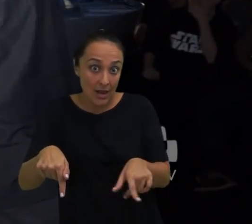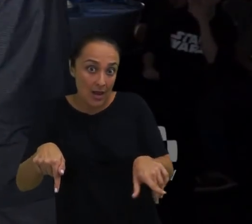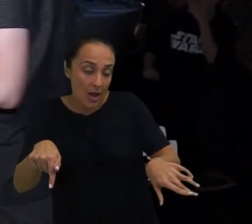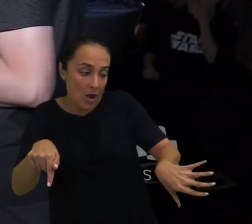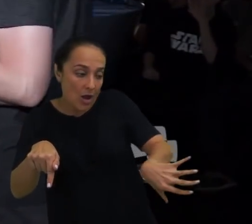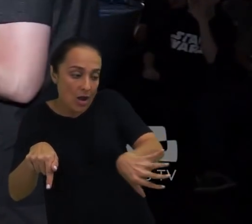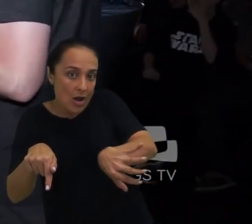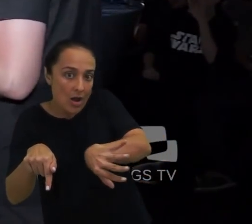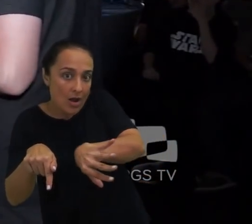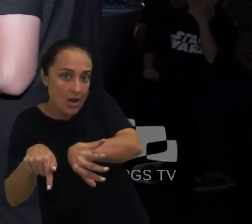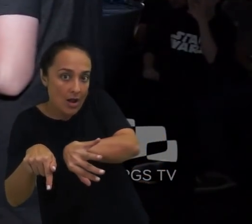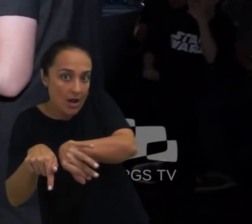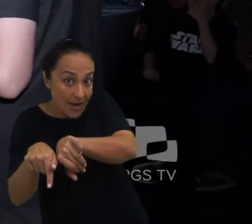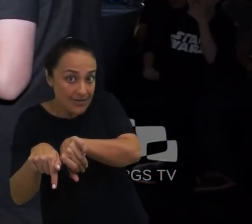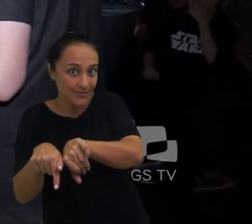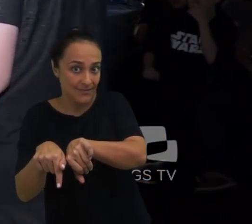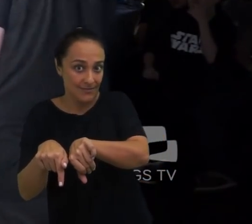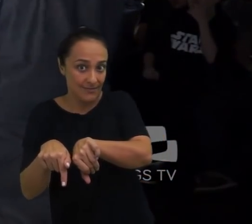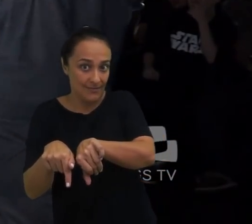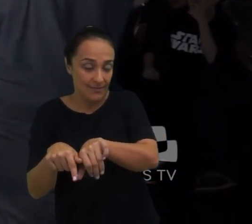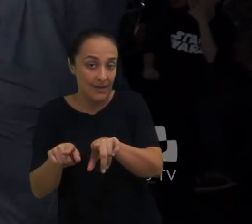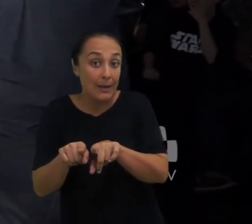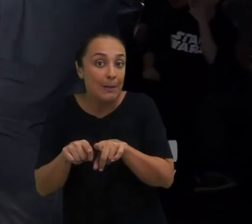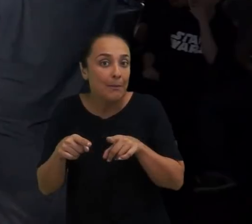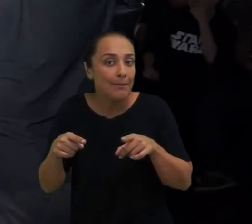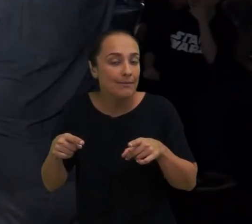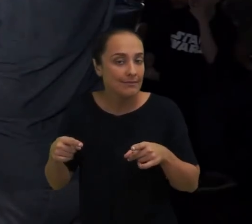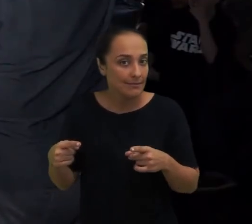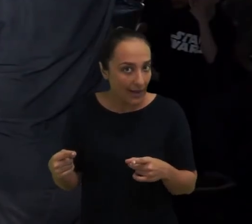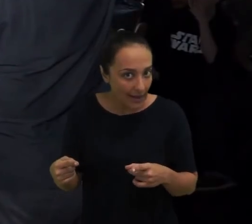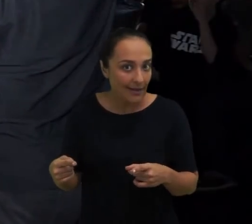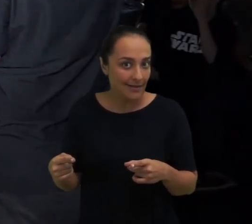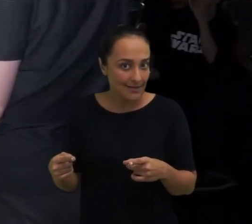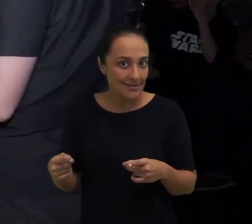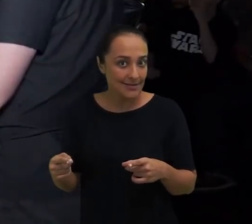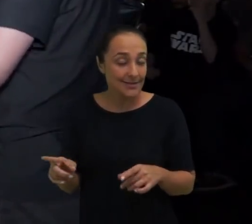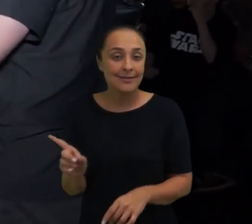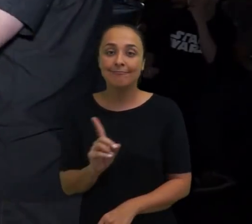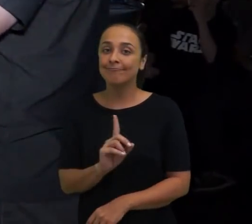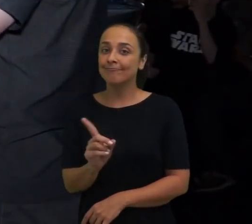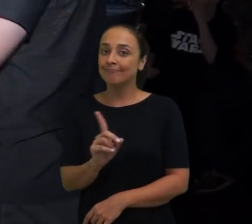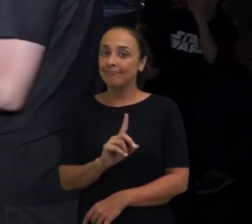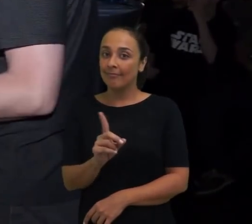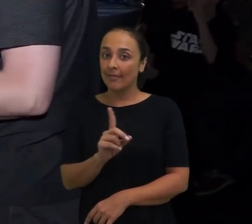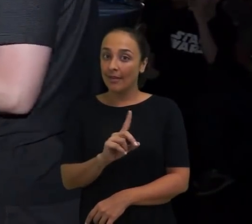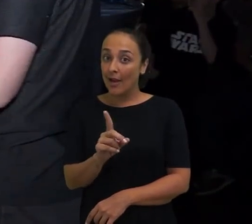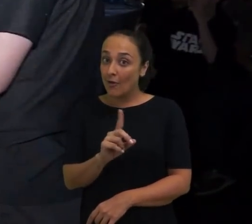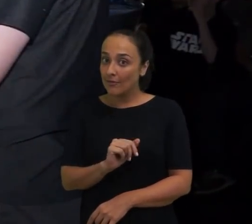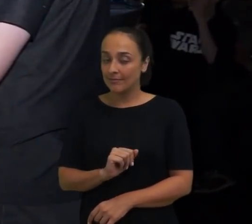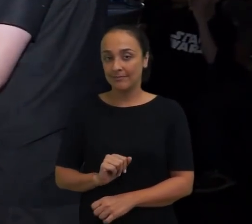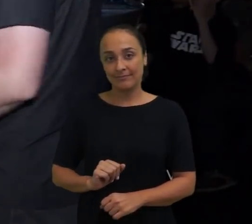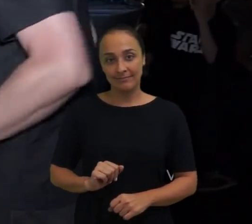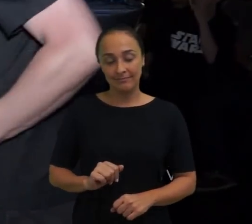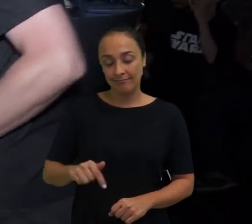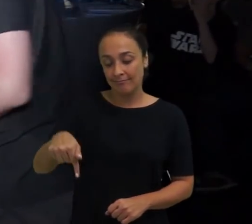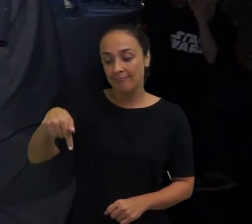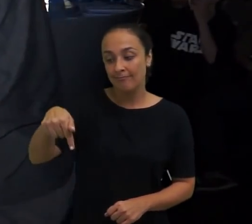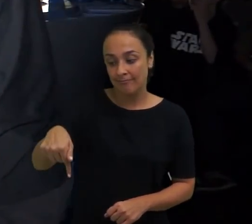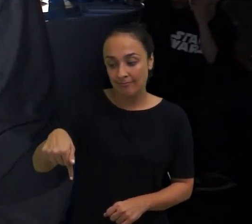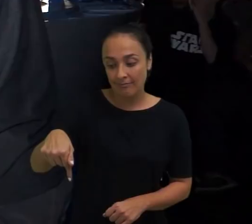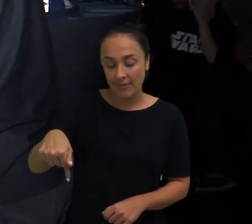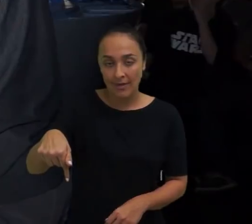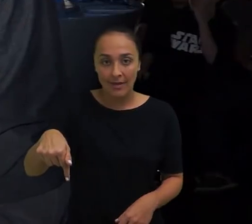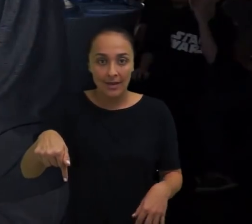sendo expelidos do quasar. Tá? Ou seja, eles têm uma origem interna e estão sendo postos